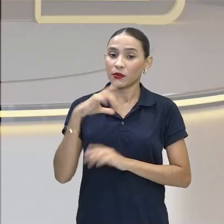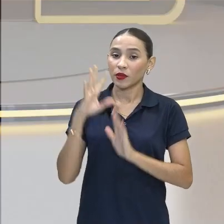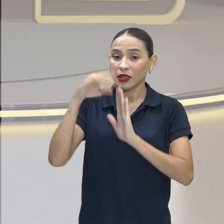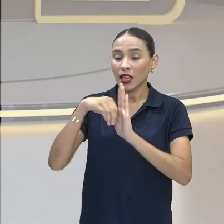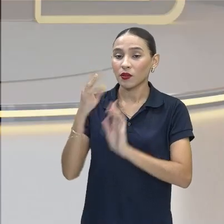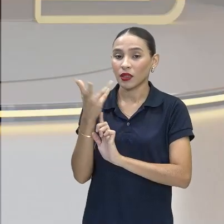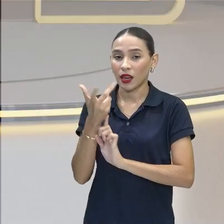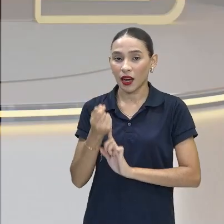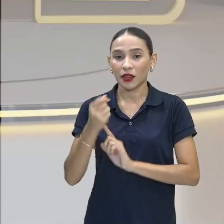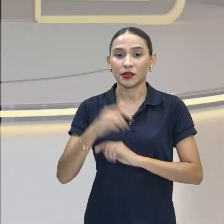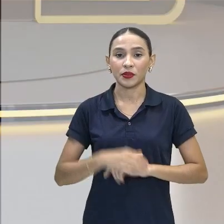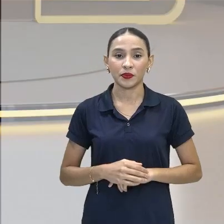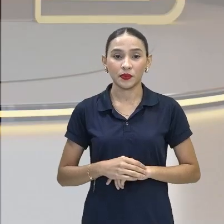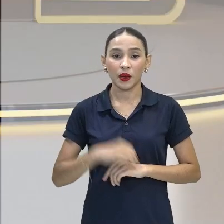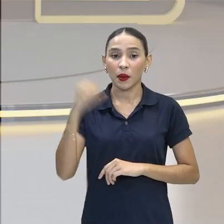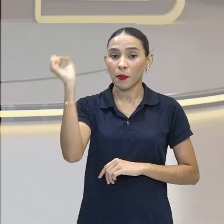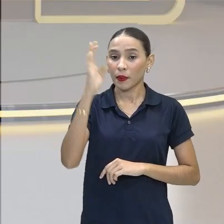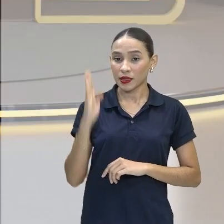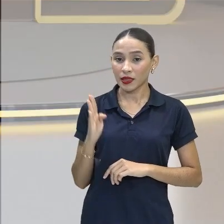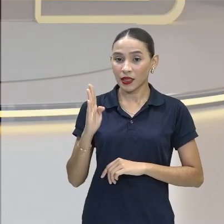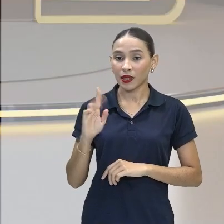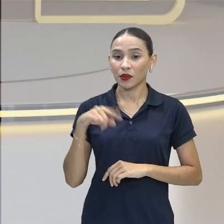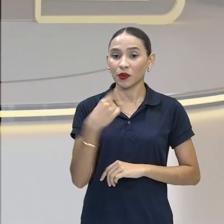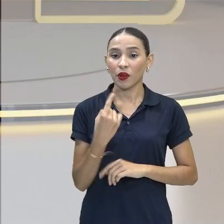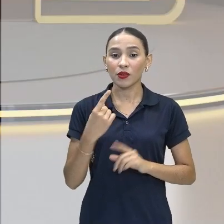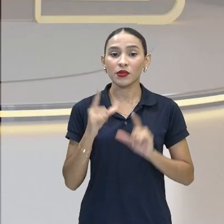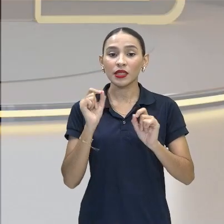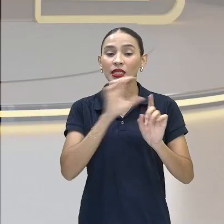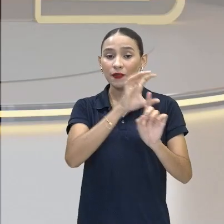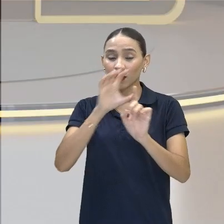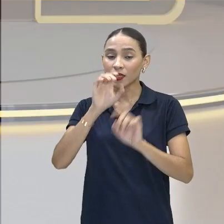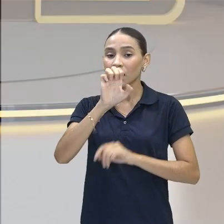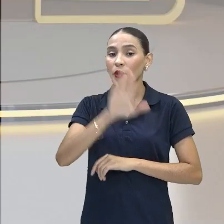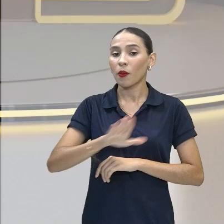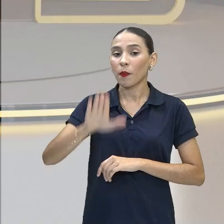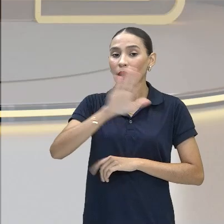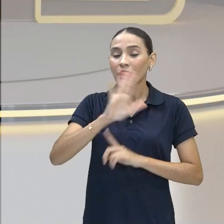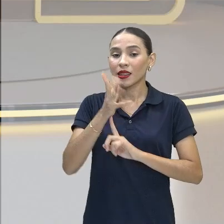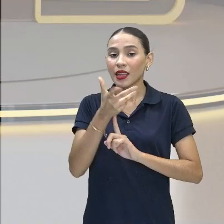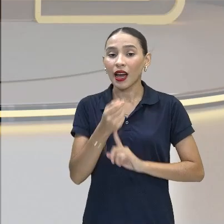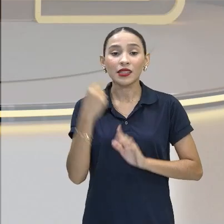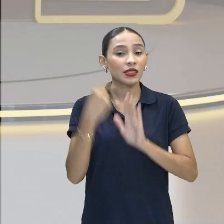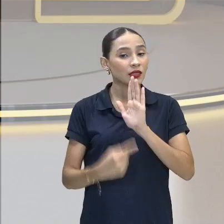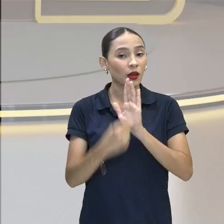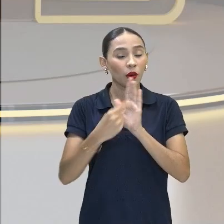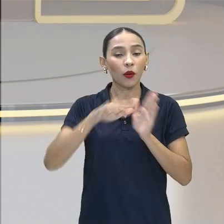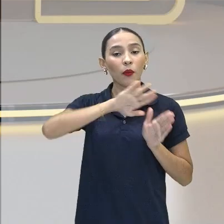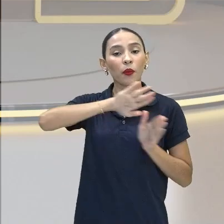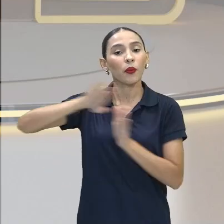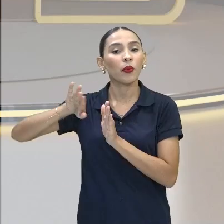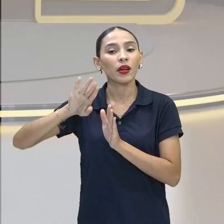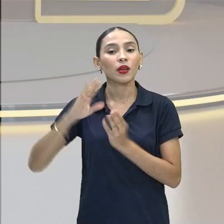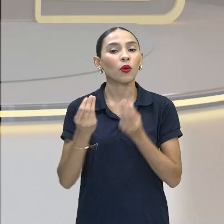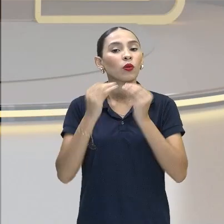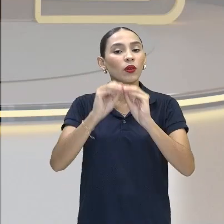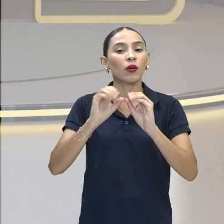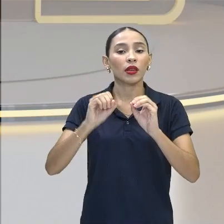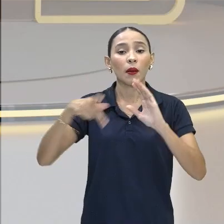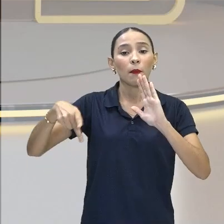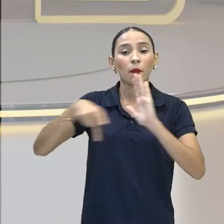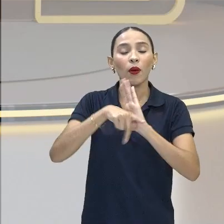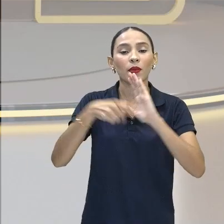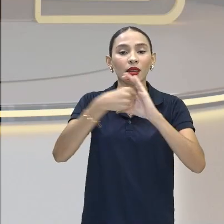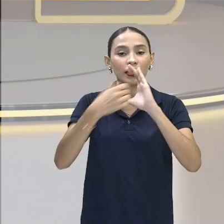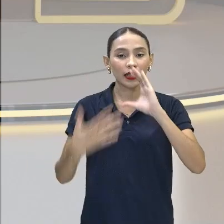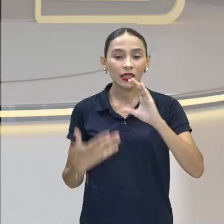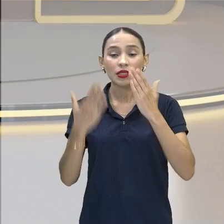arte brasileira, né? A influência europeia nas artes, então nós vamos engolir e colocar a nossa cara, a nossa